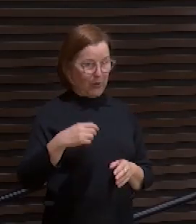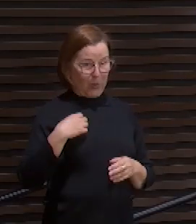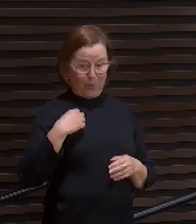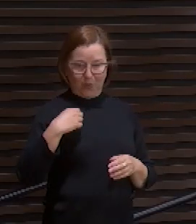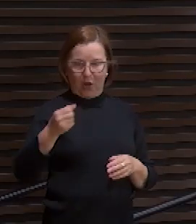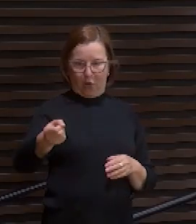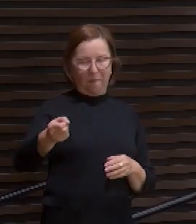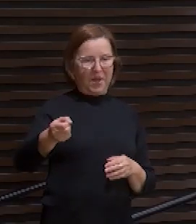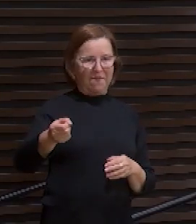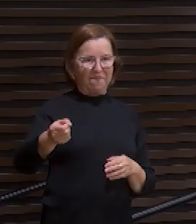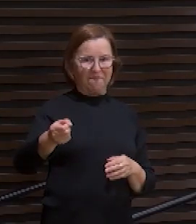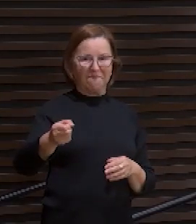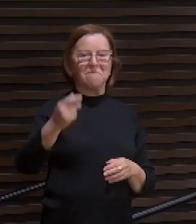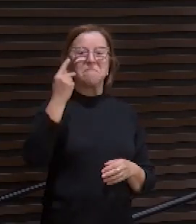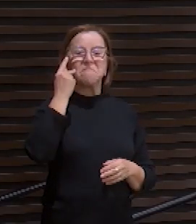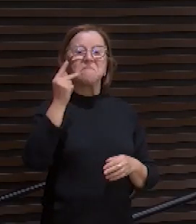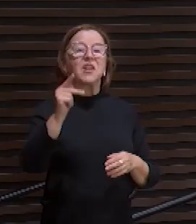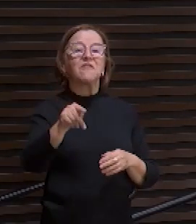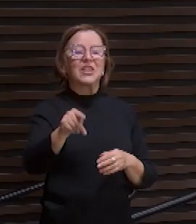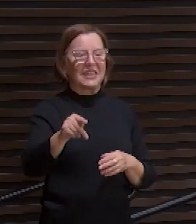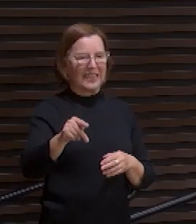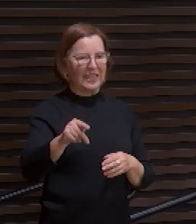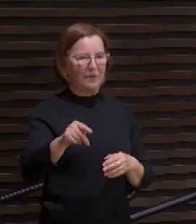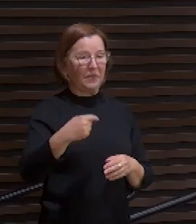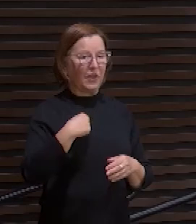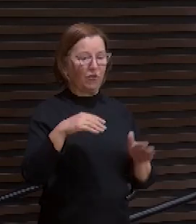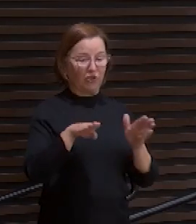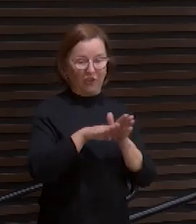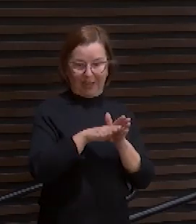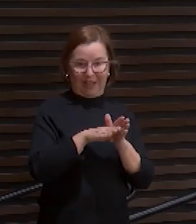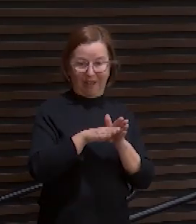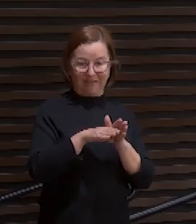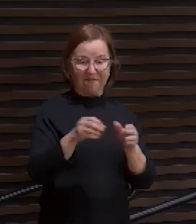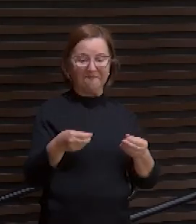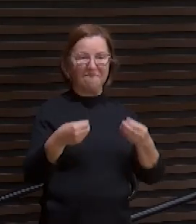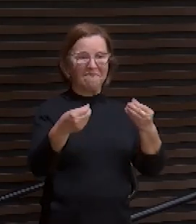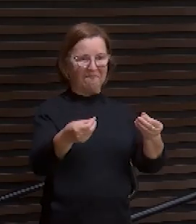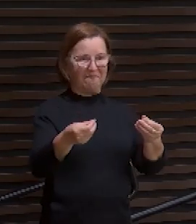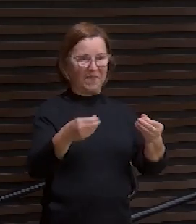mim. E eu chegava, me veste.